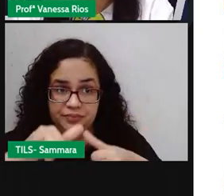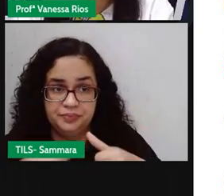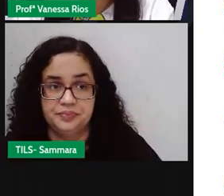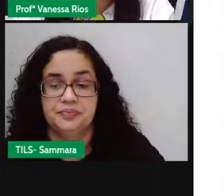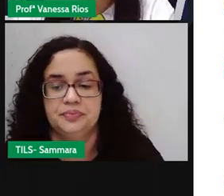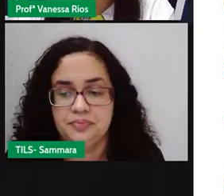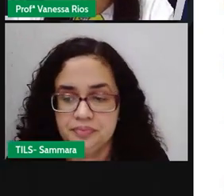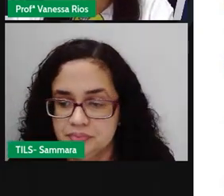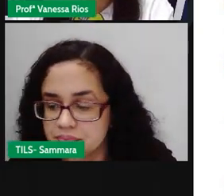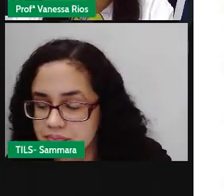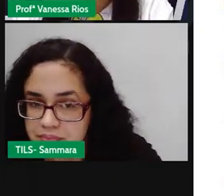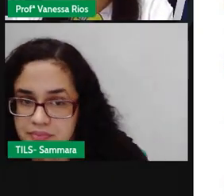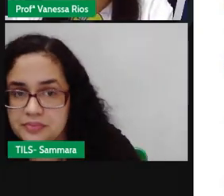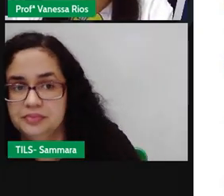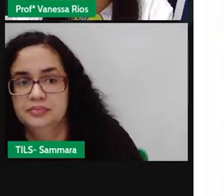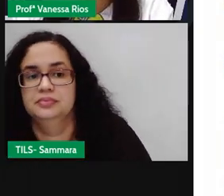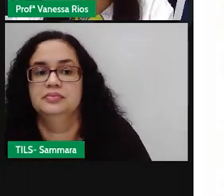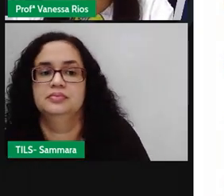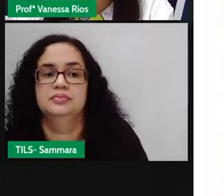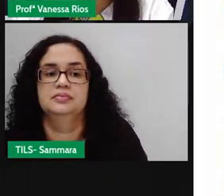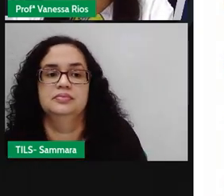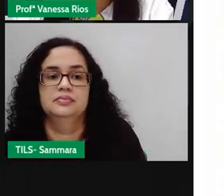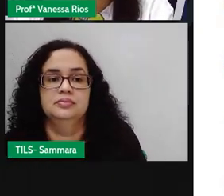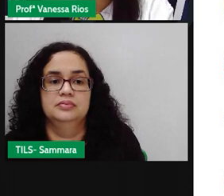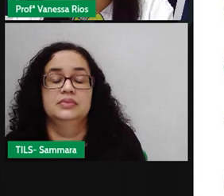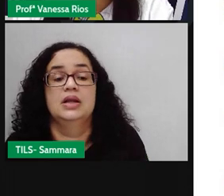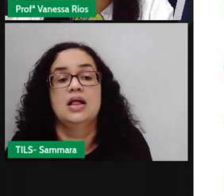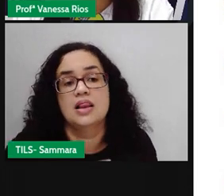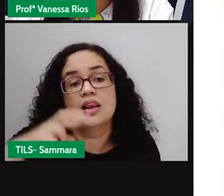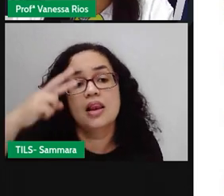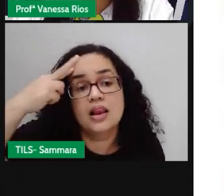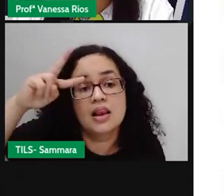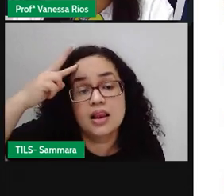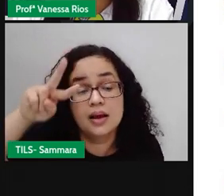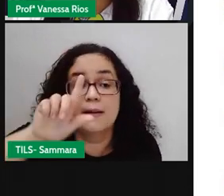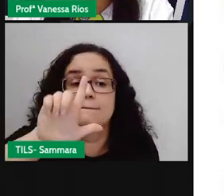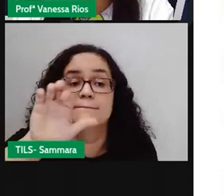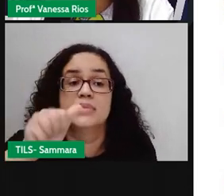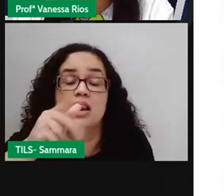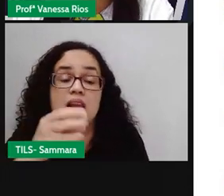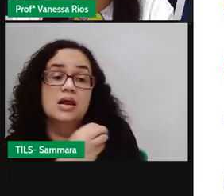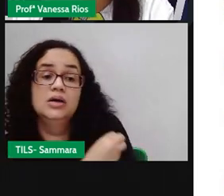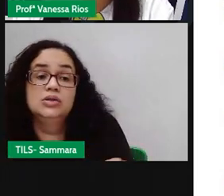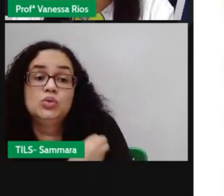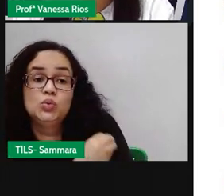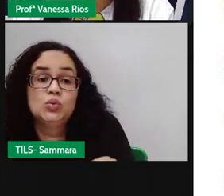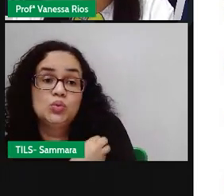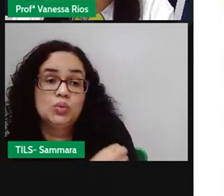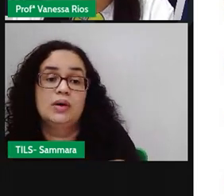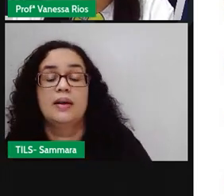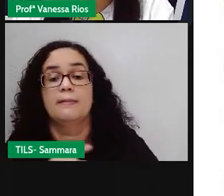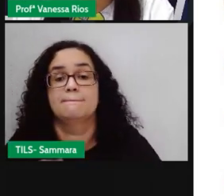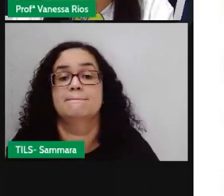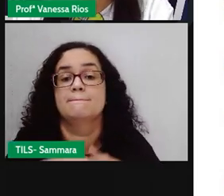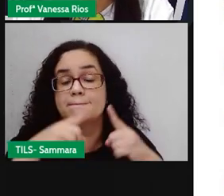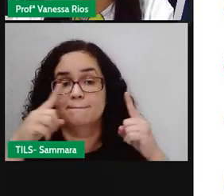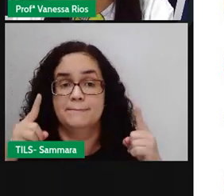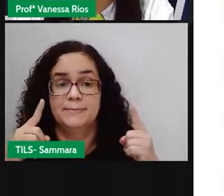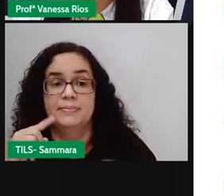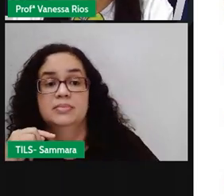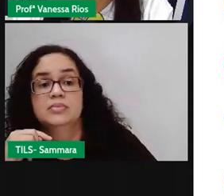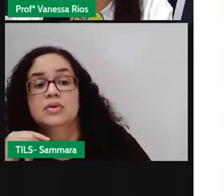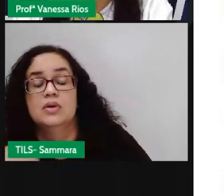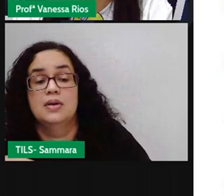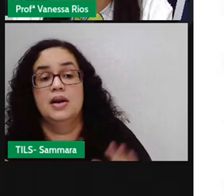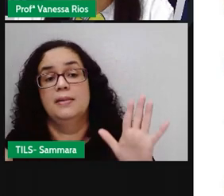ser produzidas, né? De origens naturais, a gente lembra aí da lã, do algodão, mas já existem aí tecidos que